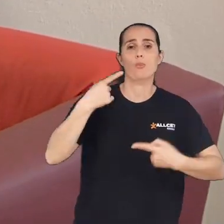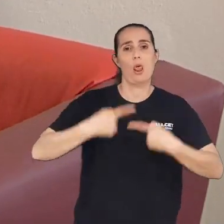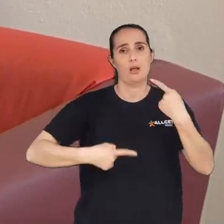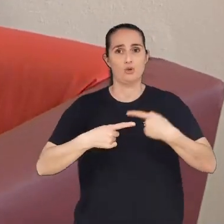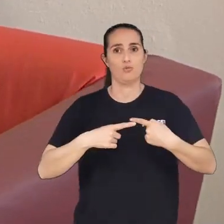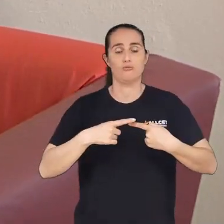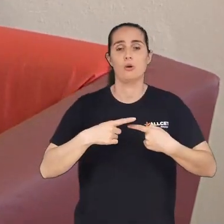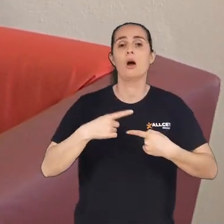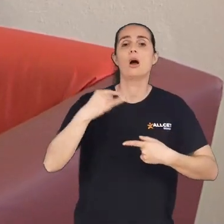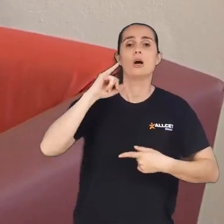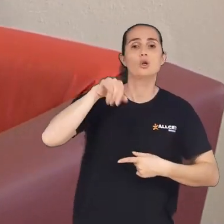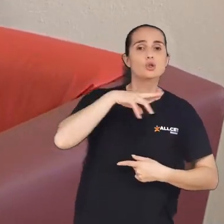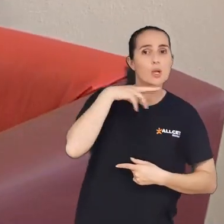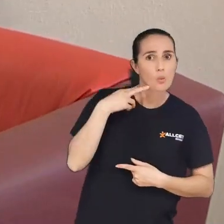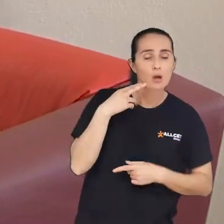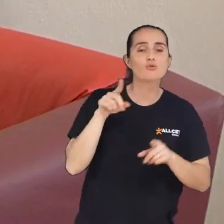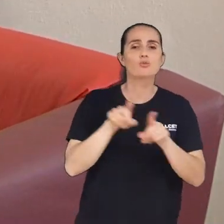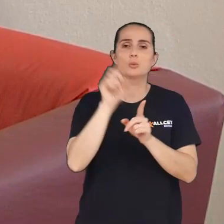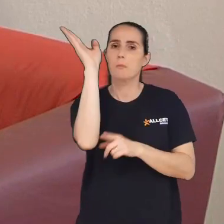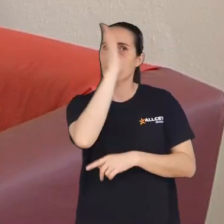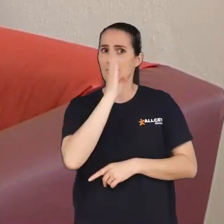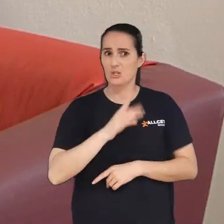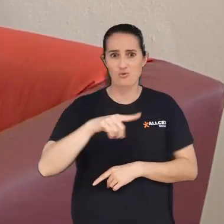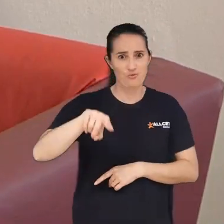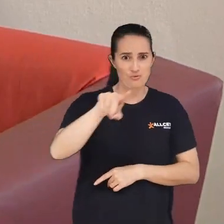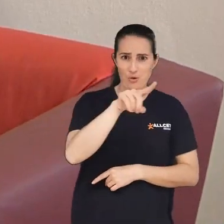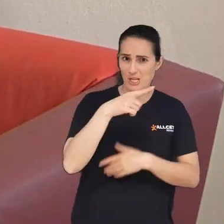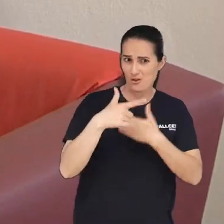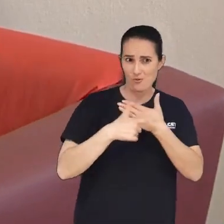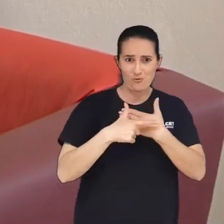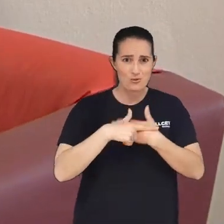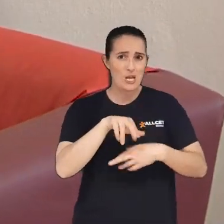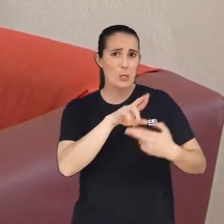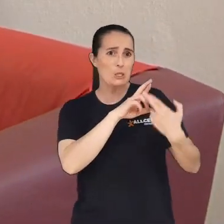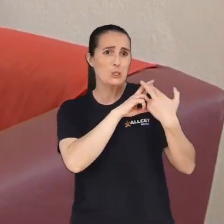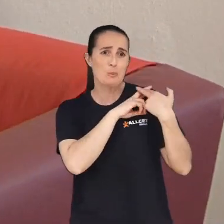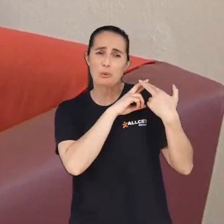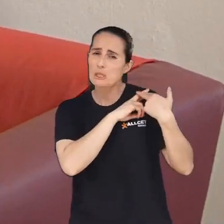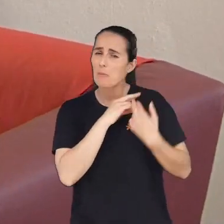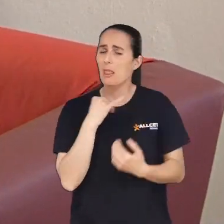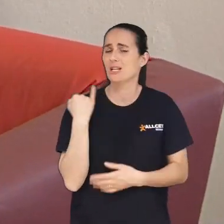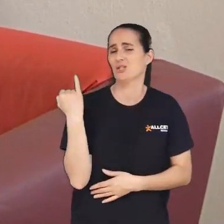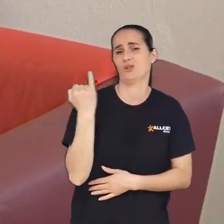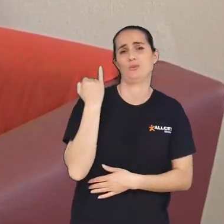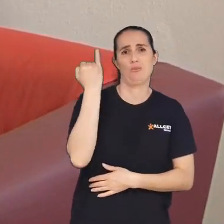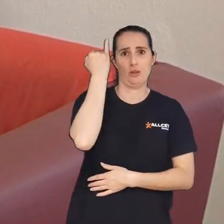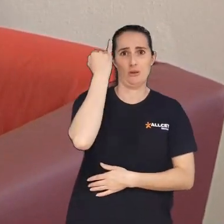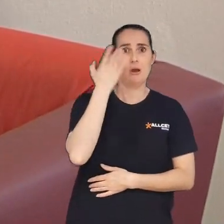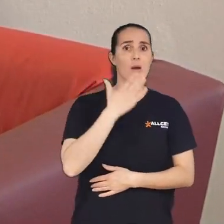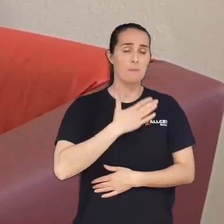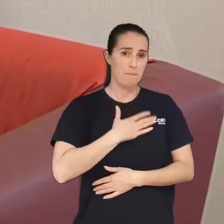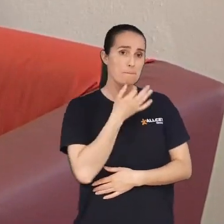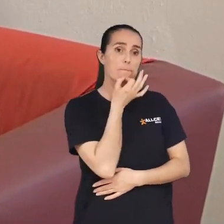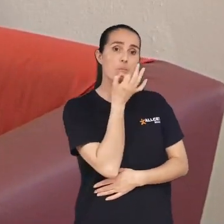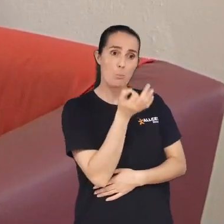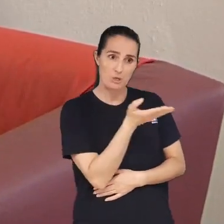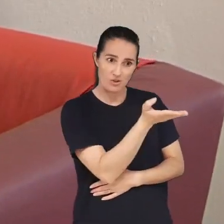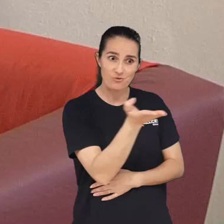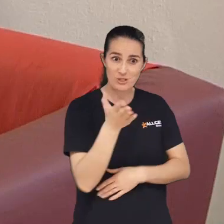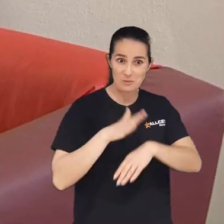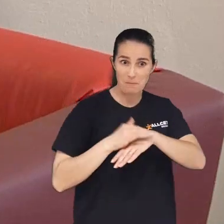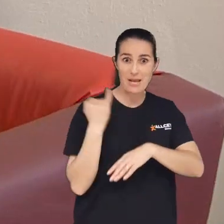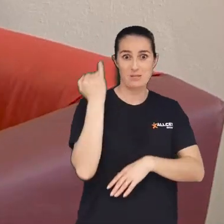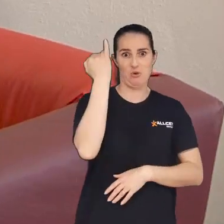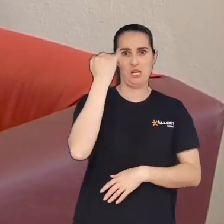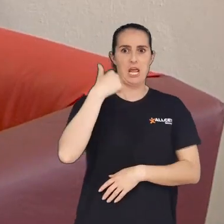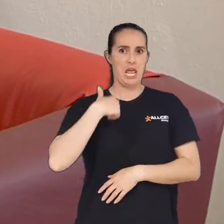futuro político de Jaraguá do Sul e do Brasil é algo que não tem preço. A função de vocês é